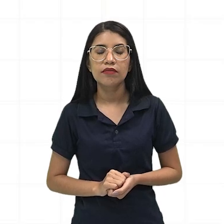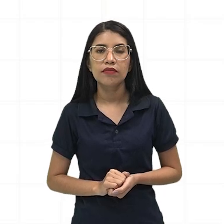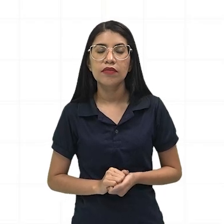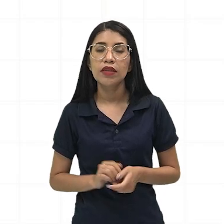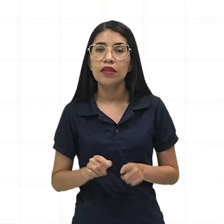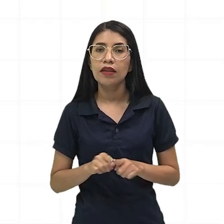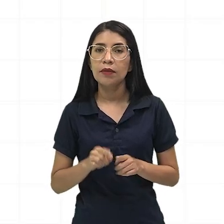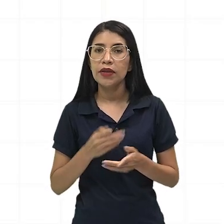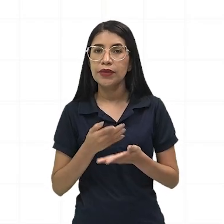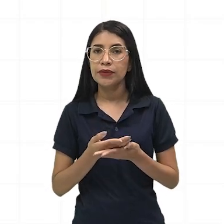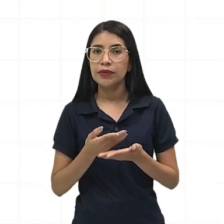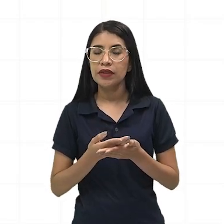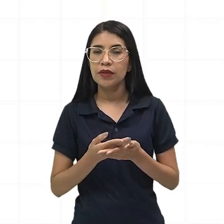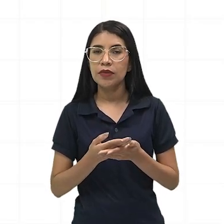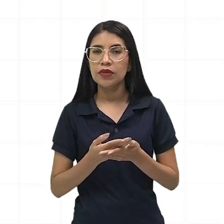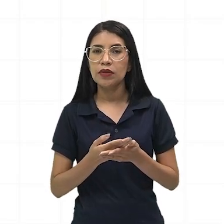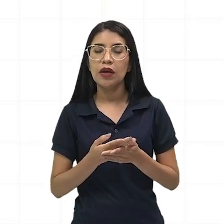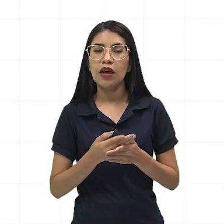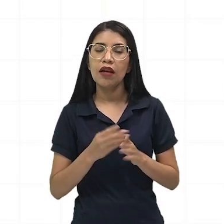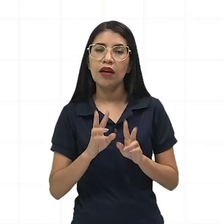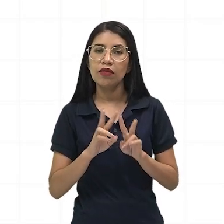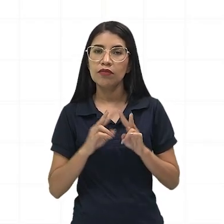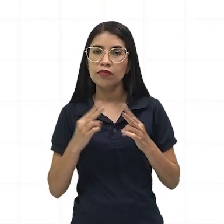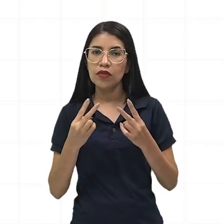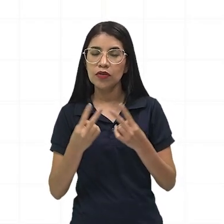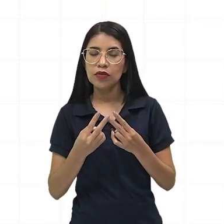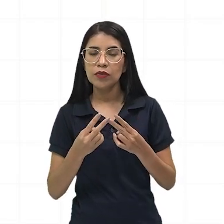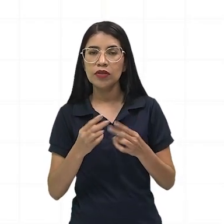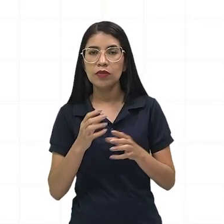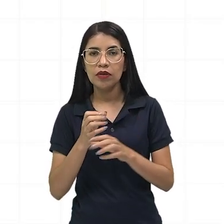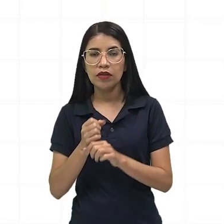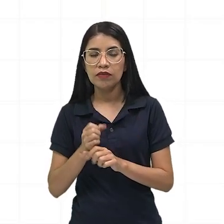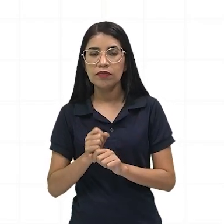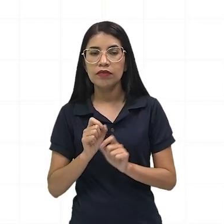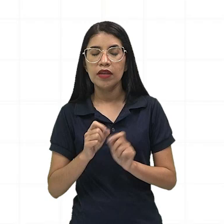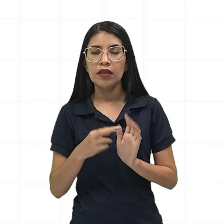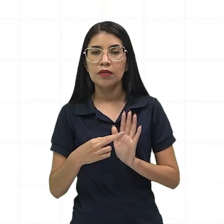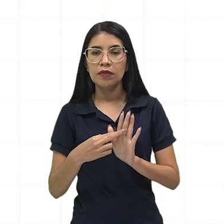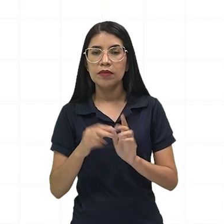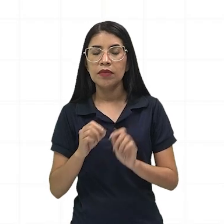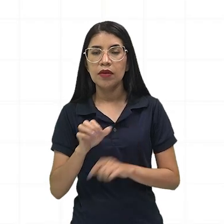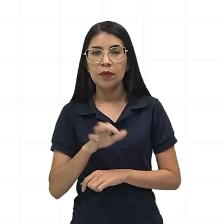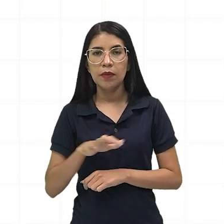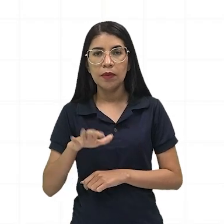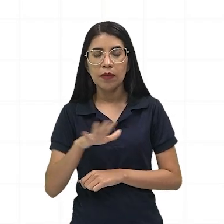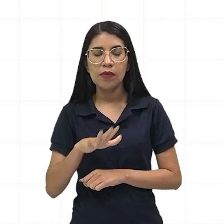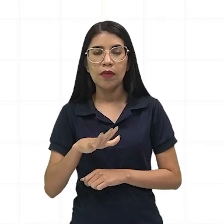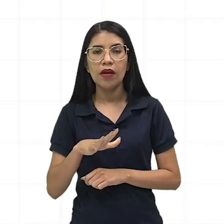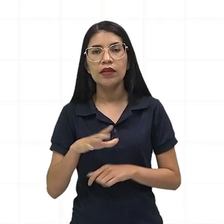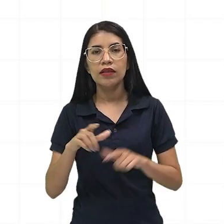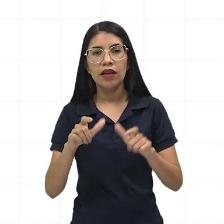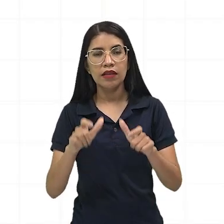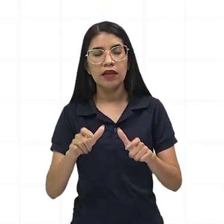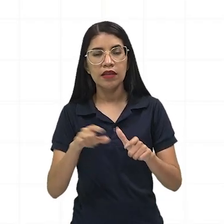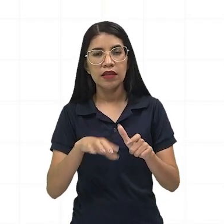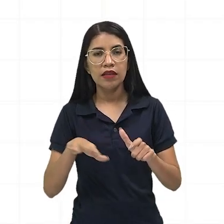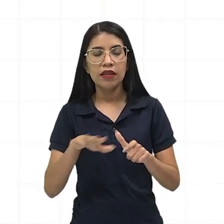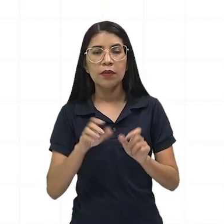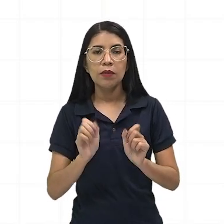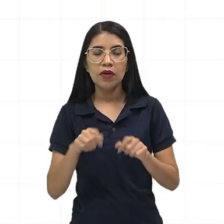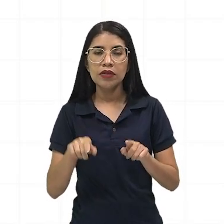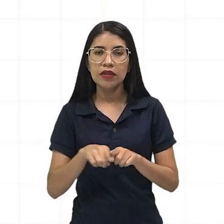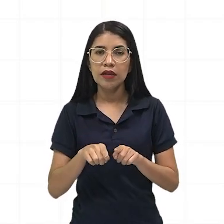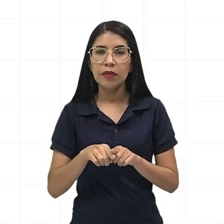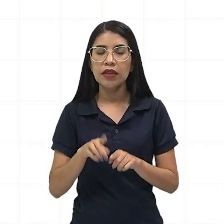Nós também vimos medidas de volume. As medidas de volume representam o espaço ocupado por um corpo. Desta forma, podemos muitas